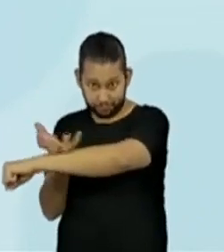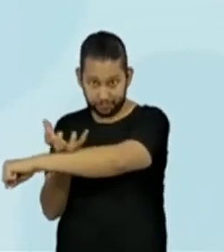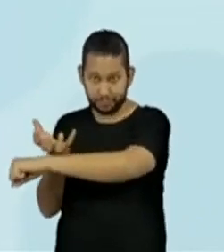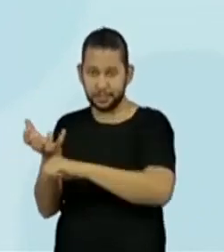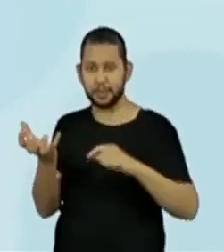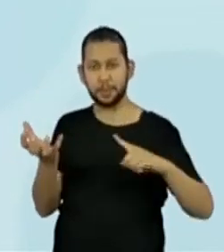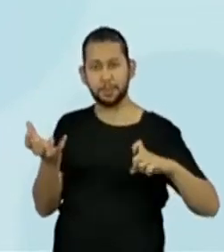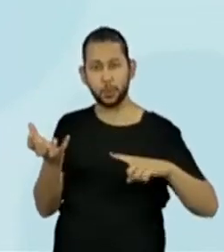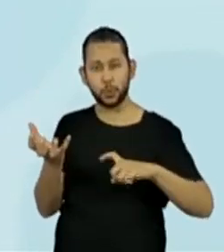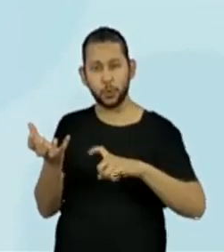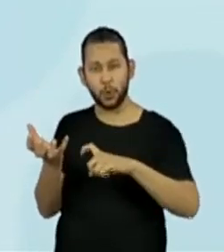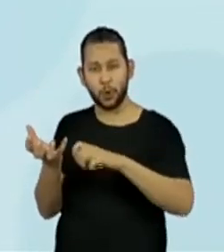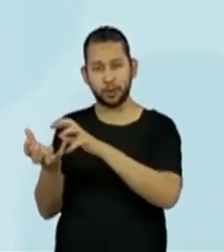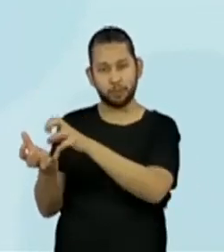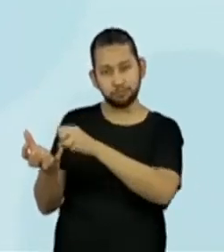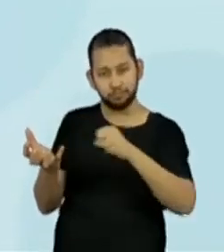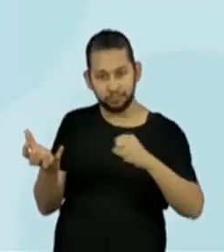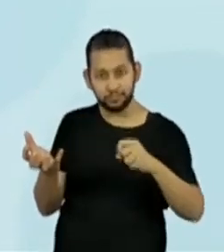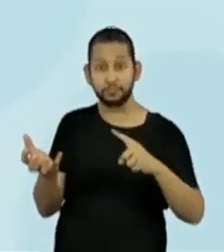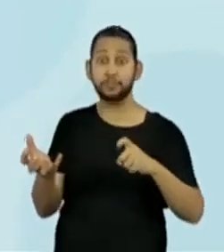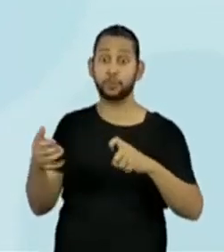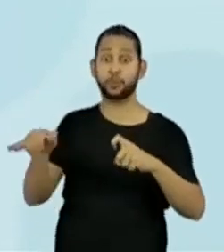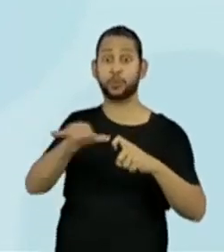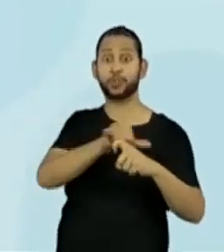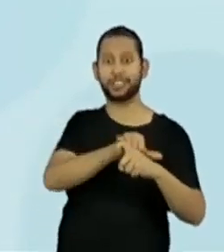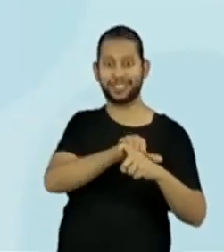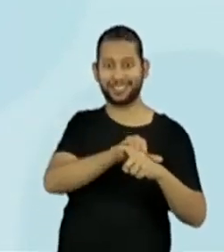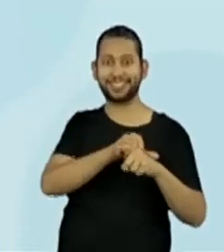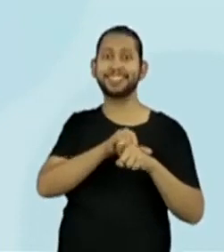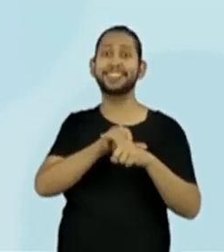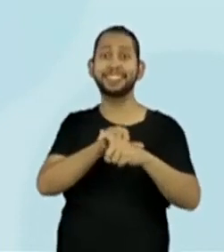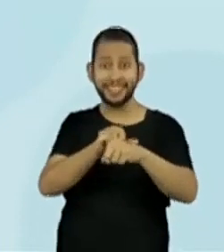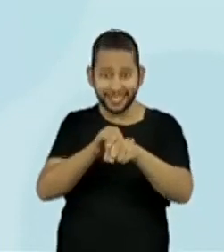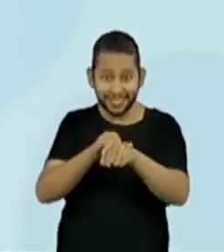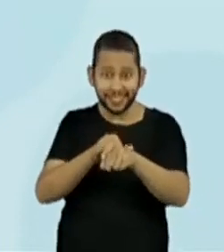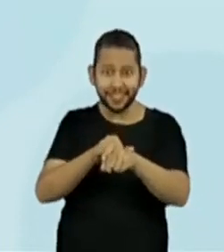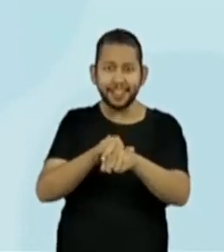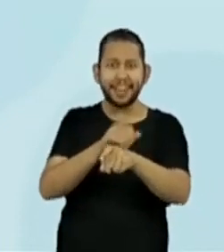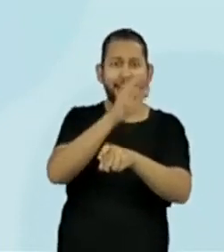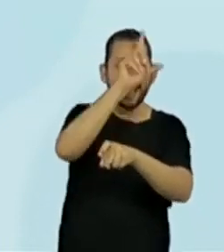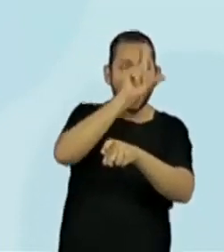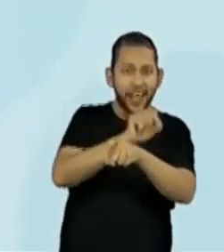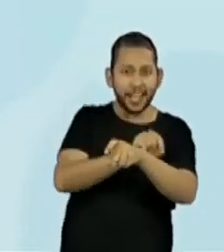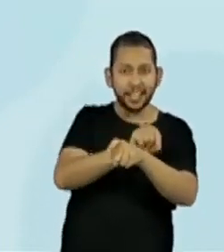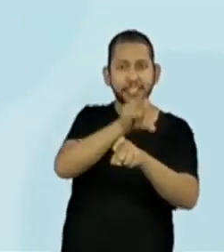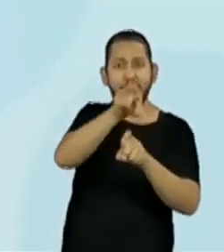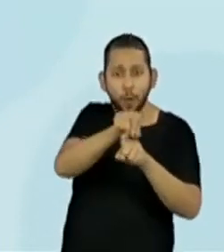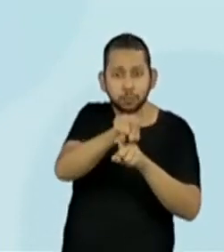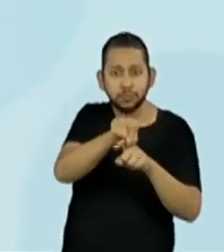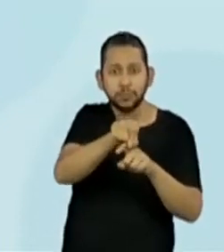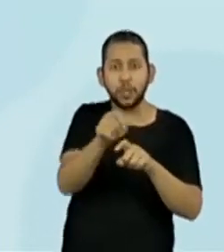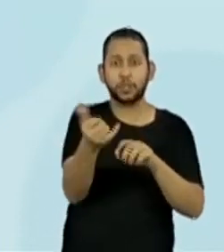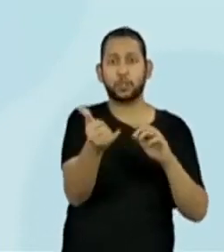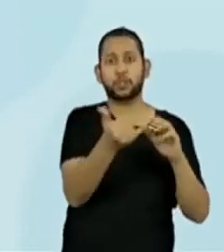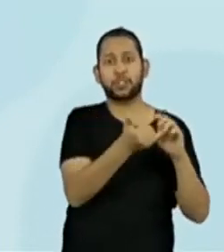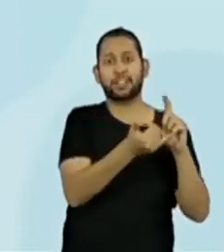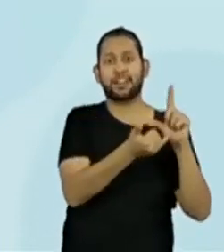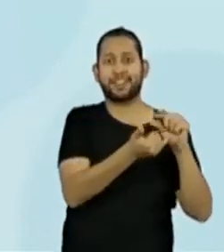a minhoca serve de alimento para a galinha, e a galinha serve de